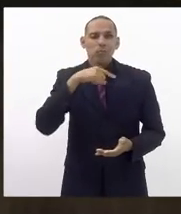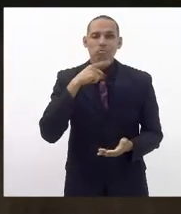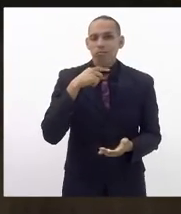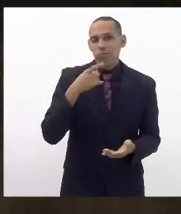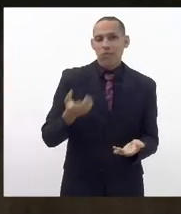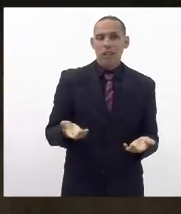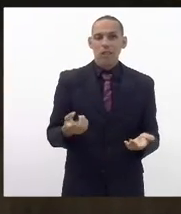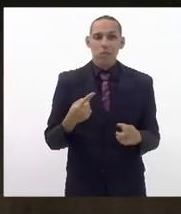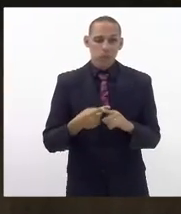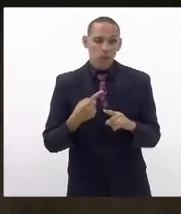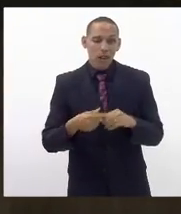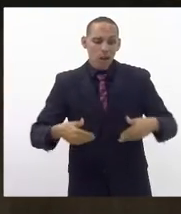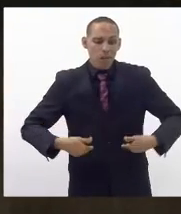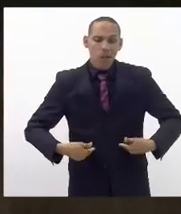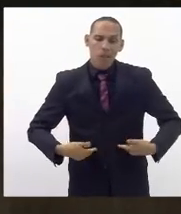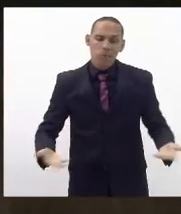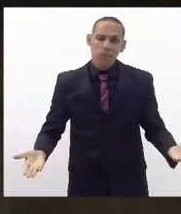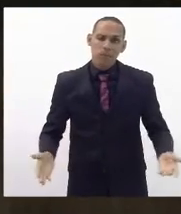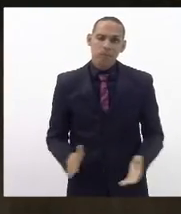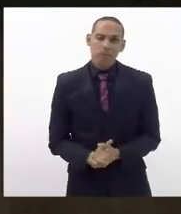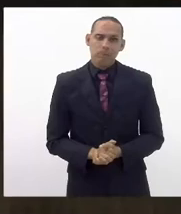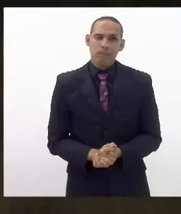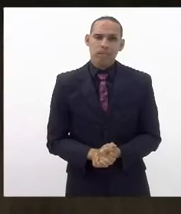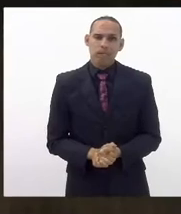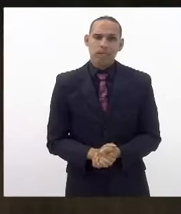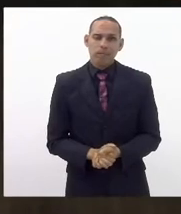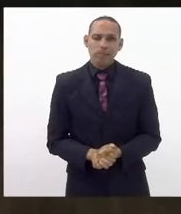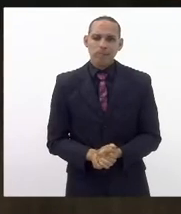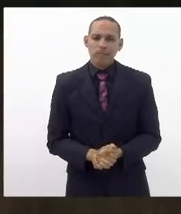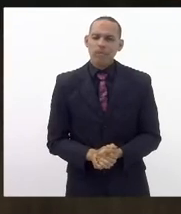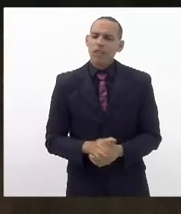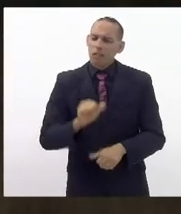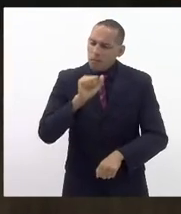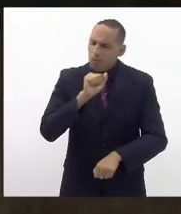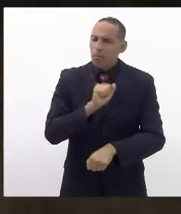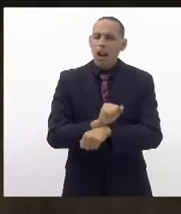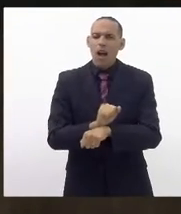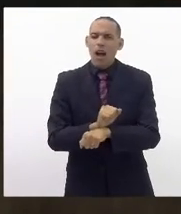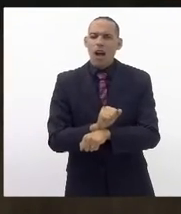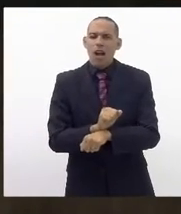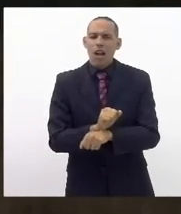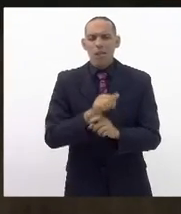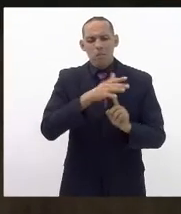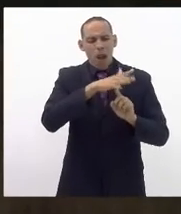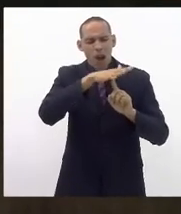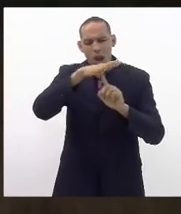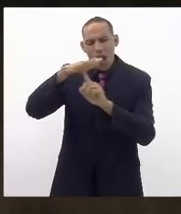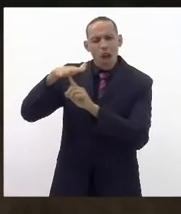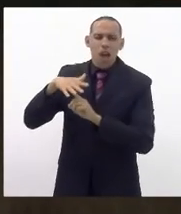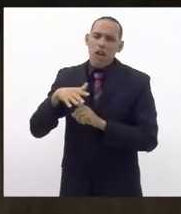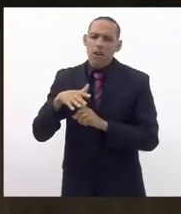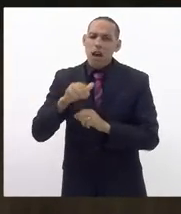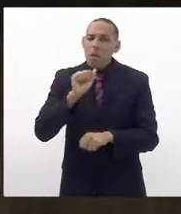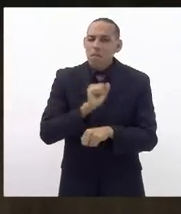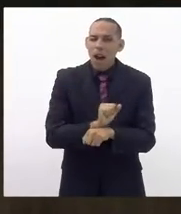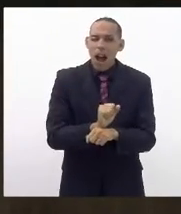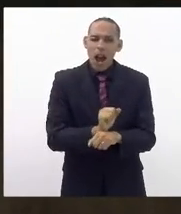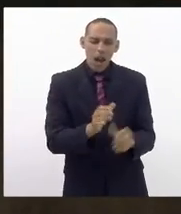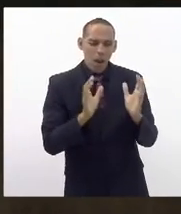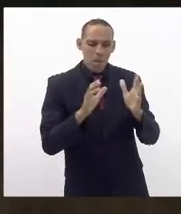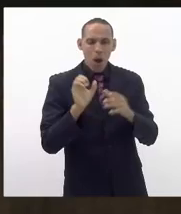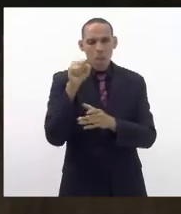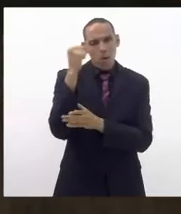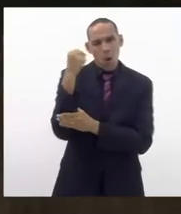garantido, porque está com fome. Então, vamos parar de voo de helicóptero, vamos parar de bola de basquete